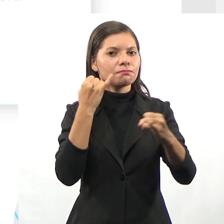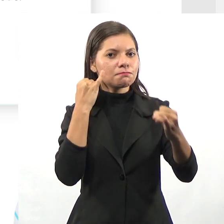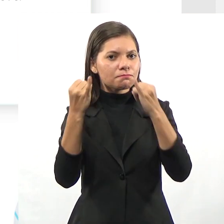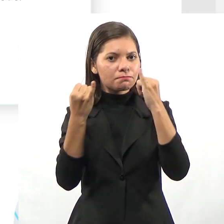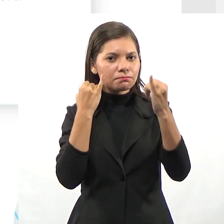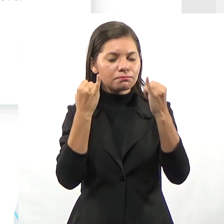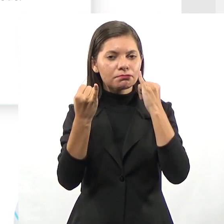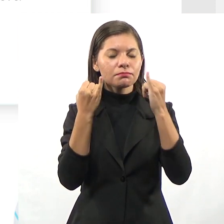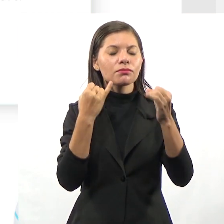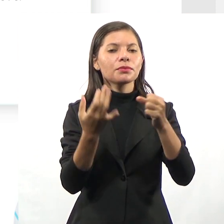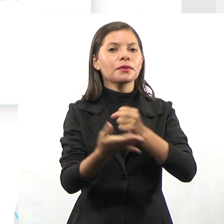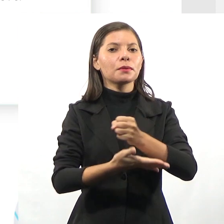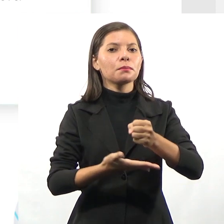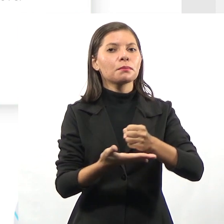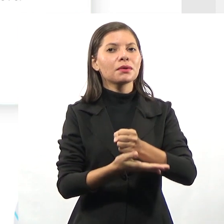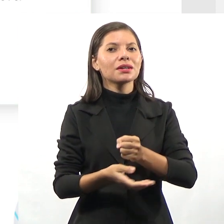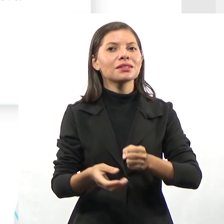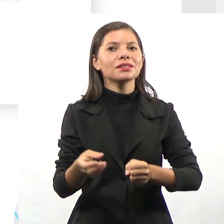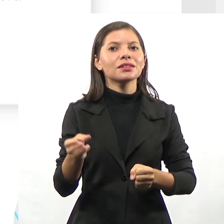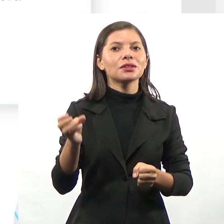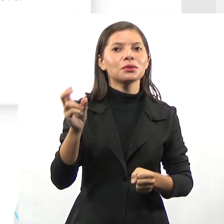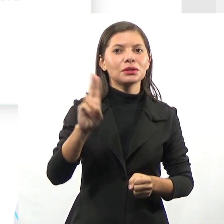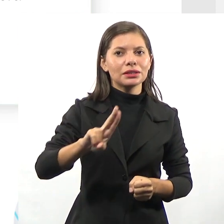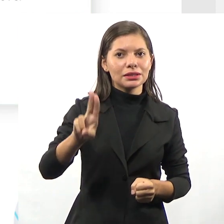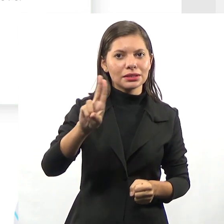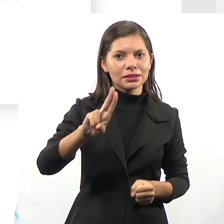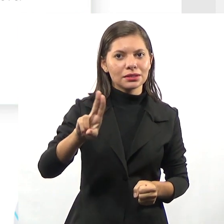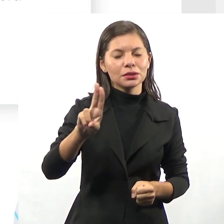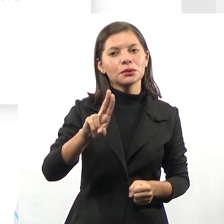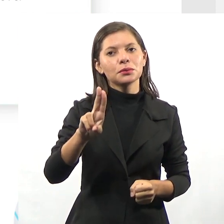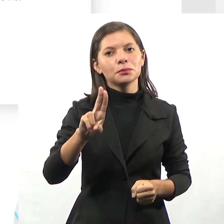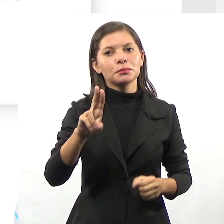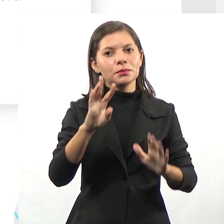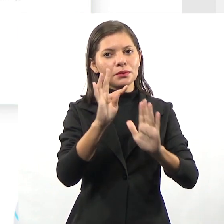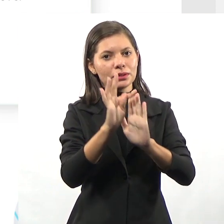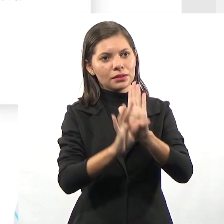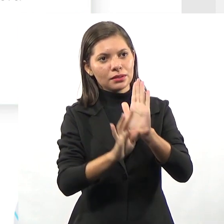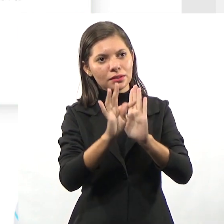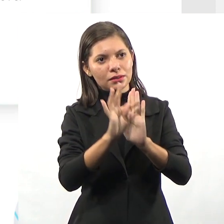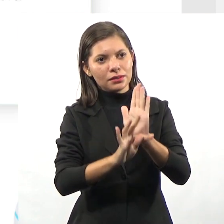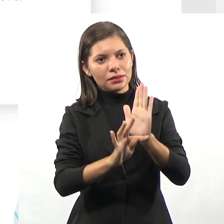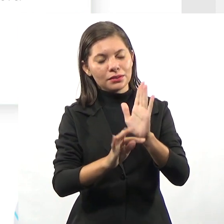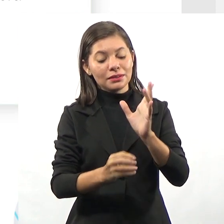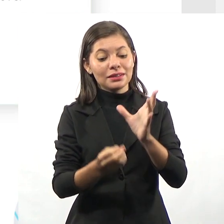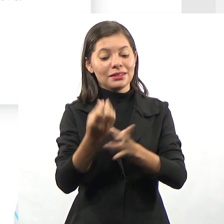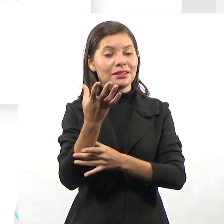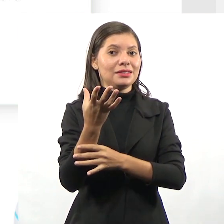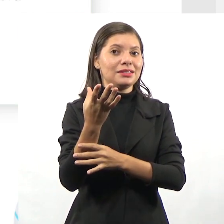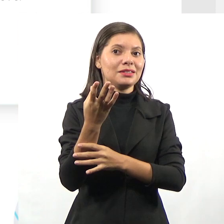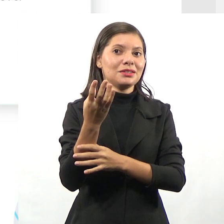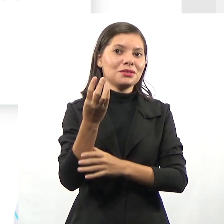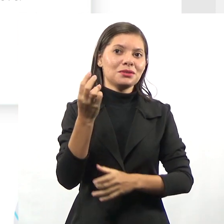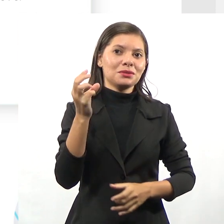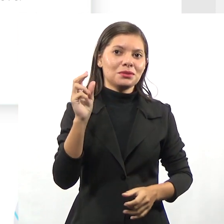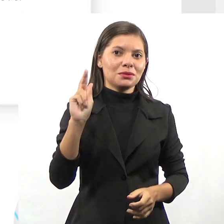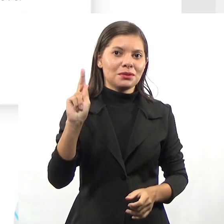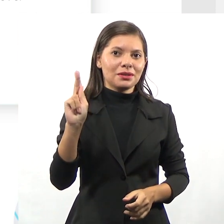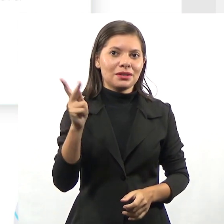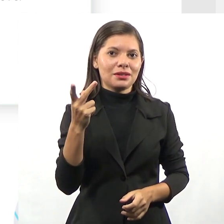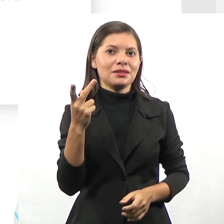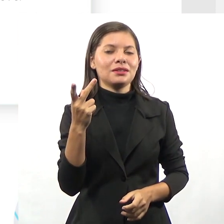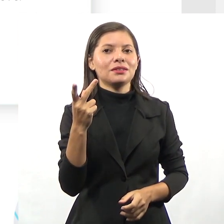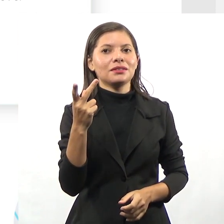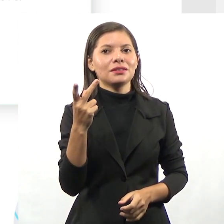informação em base remota utilizando hipertextos, hipercomunicações. E aí que nasce o nosso HTML, ou